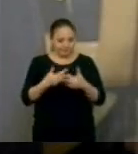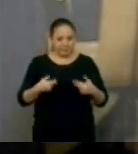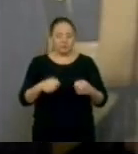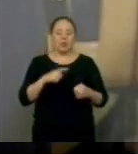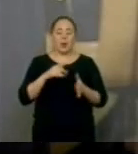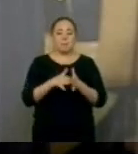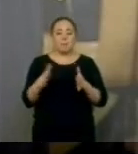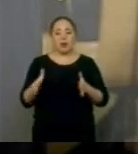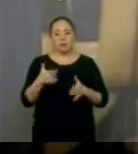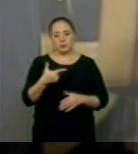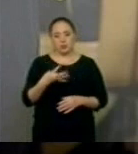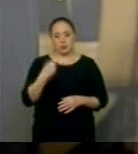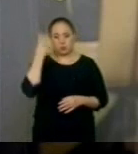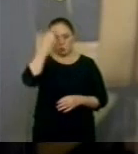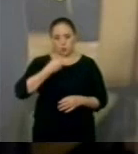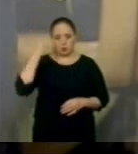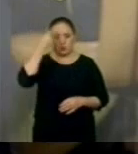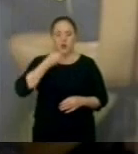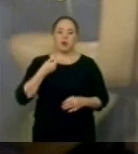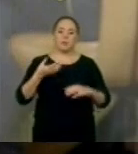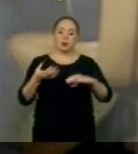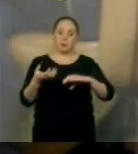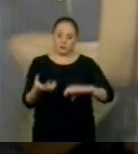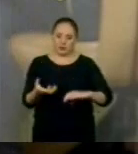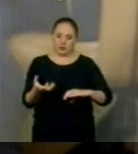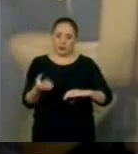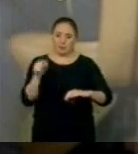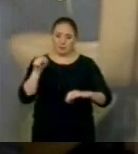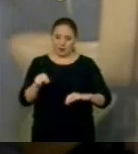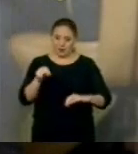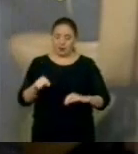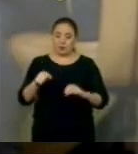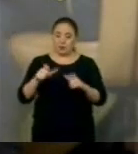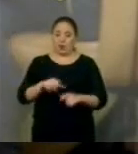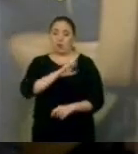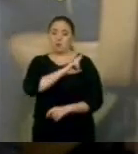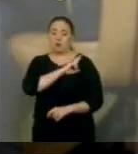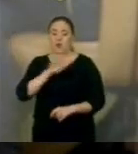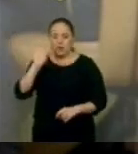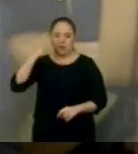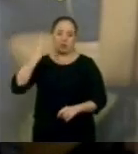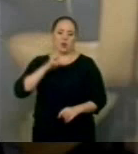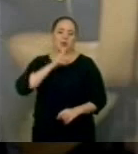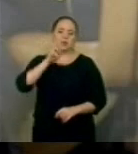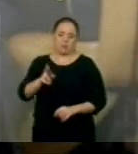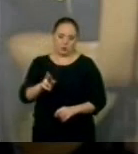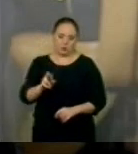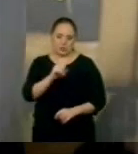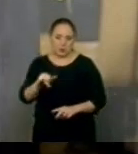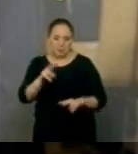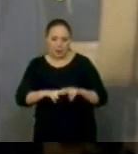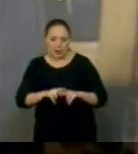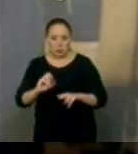no prazo de 24 horas ao Congresso Nacional para que a Casa Legislativa resolva a respeito da